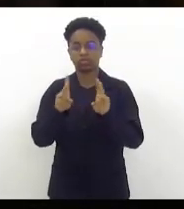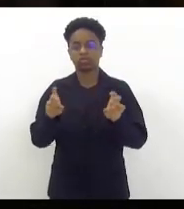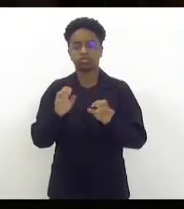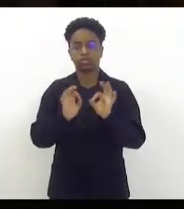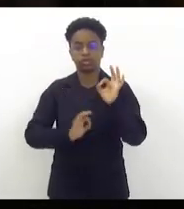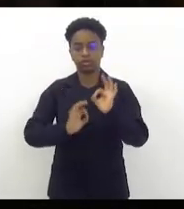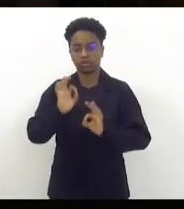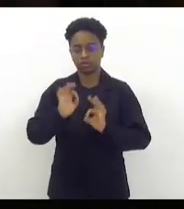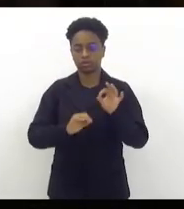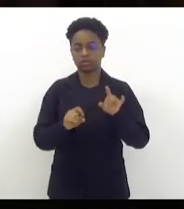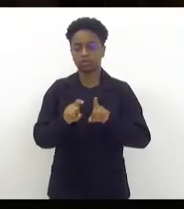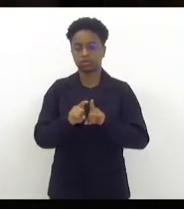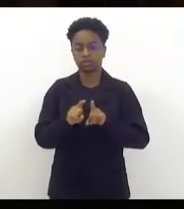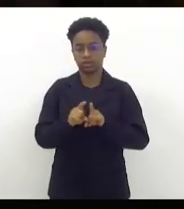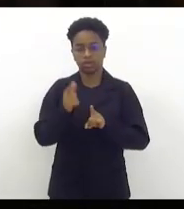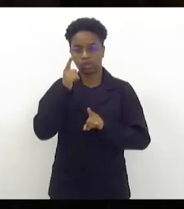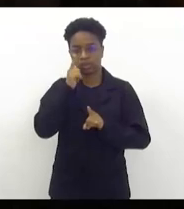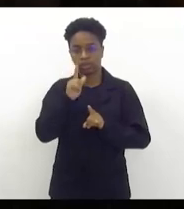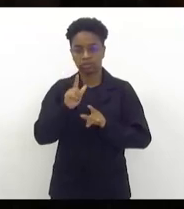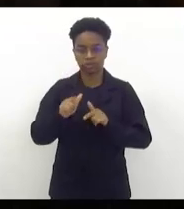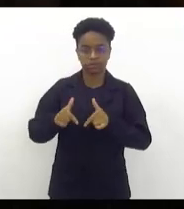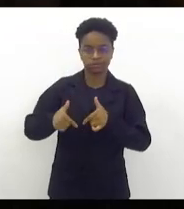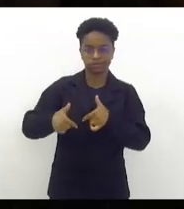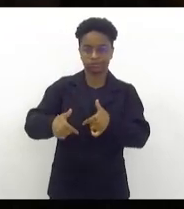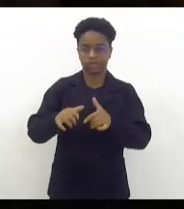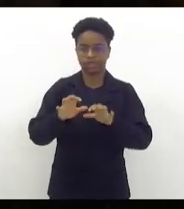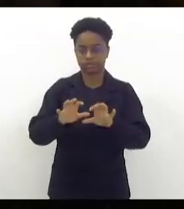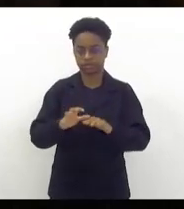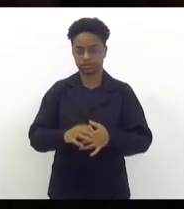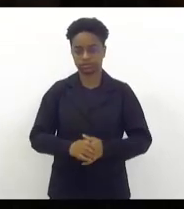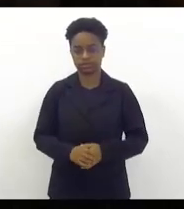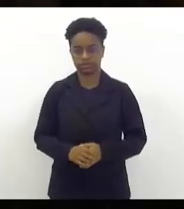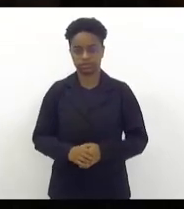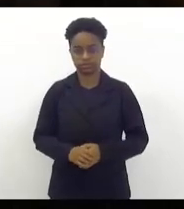a iniciativa para tal. Então, nós ficamos